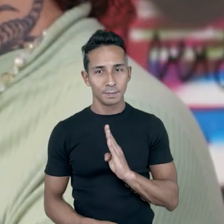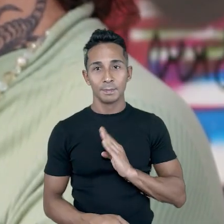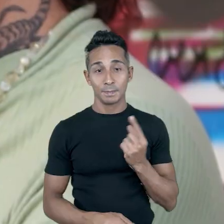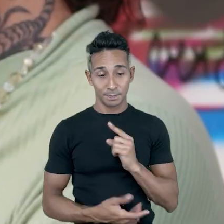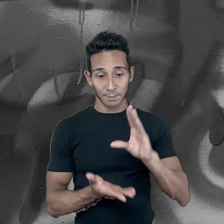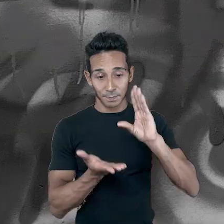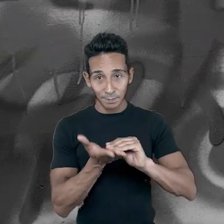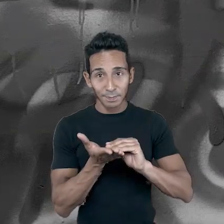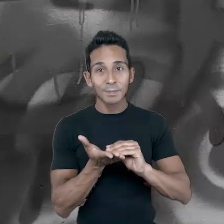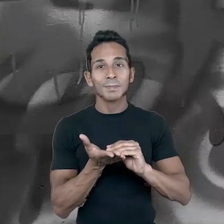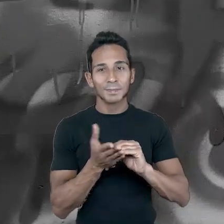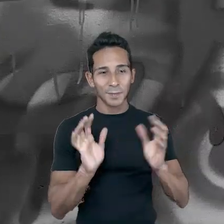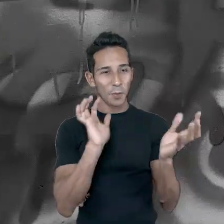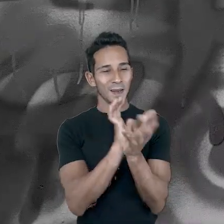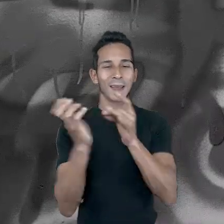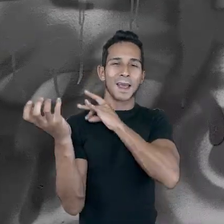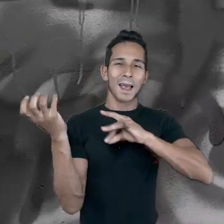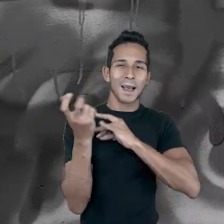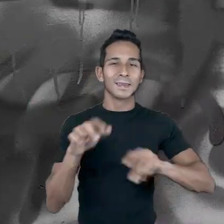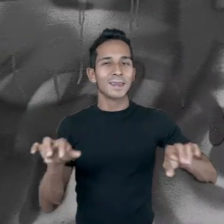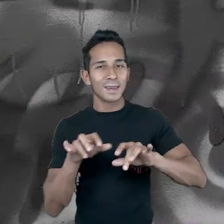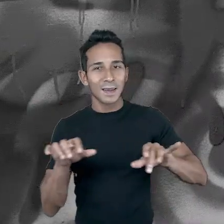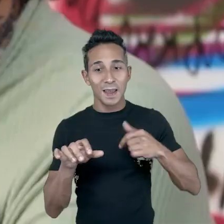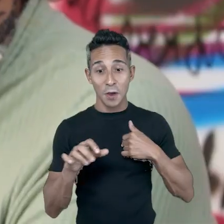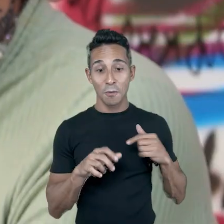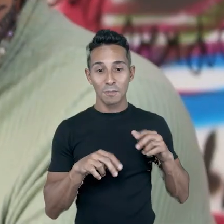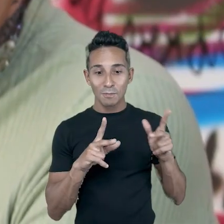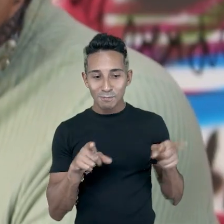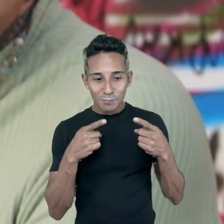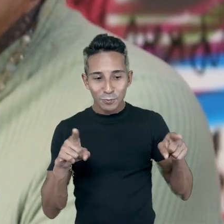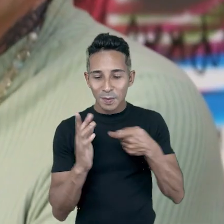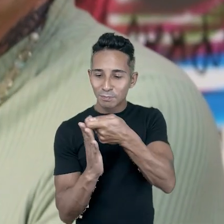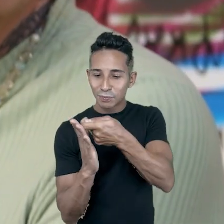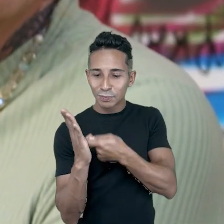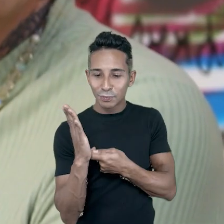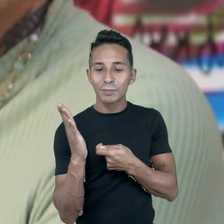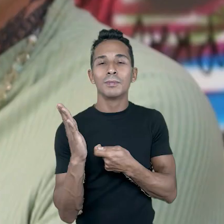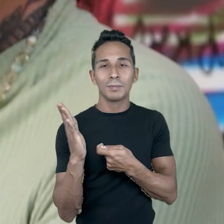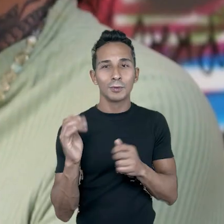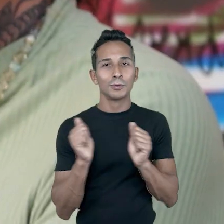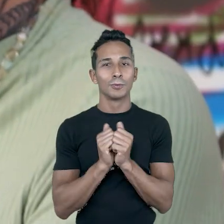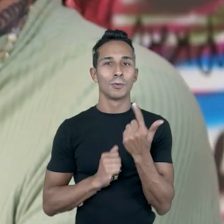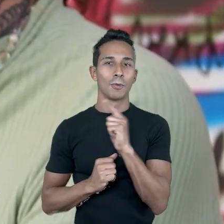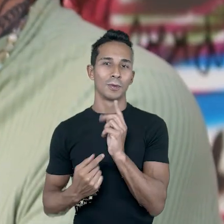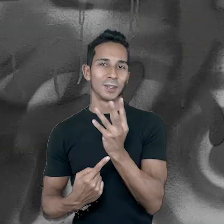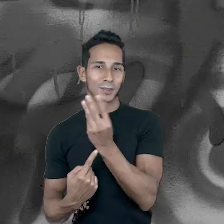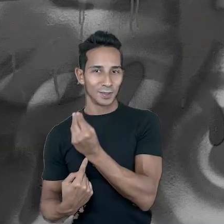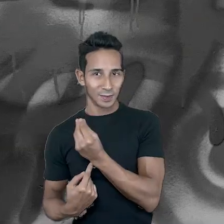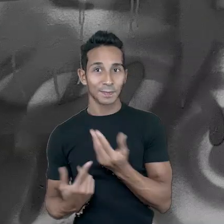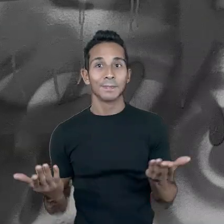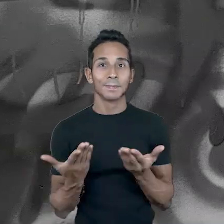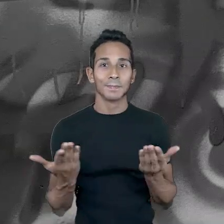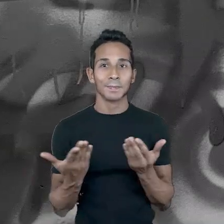popular brasileira, né? Agora gravei essa primeira música com a orquestra, de um arranjo meu, né? Uma composição minha com o